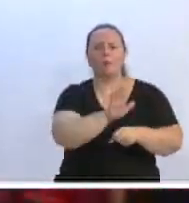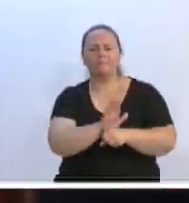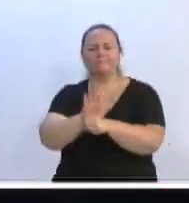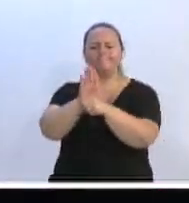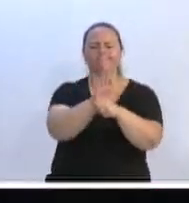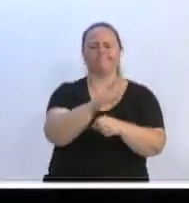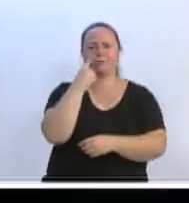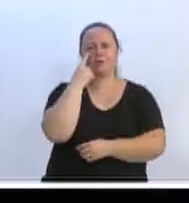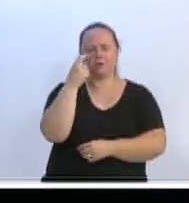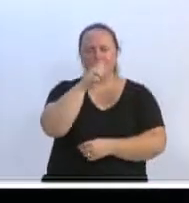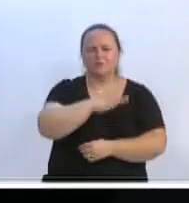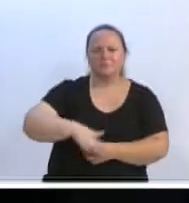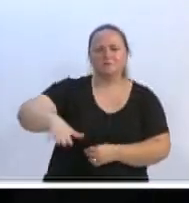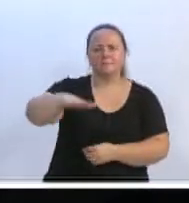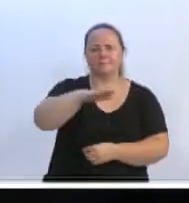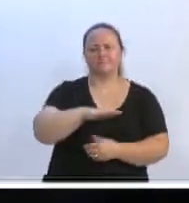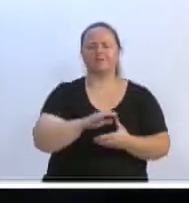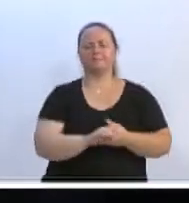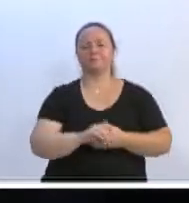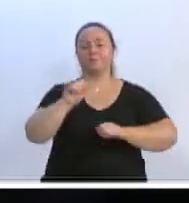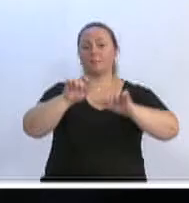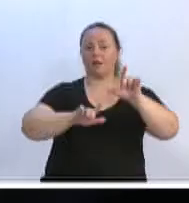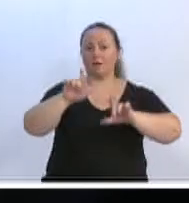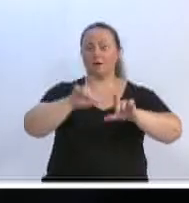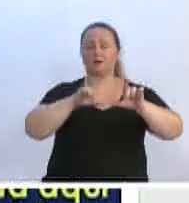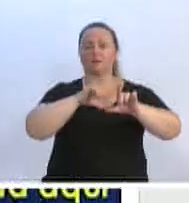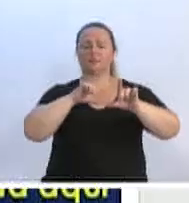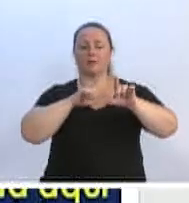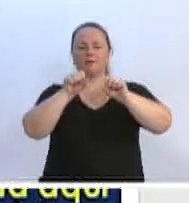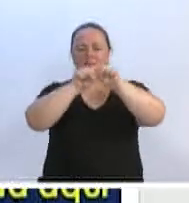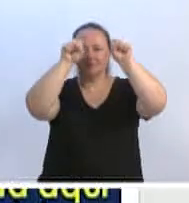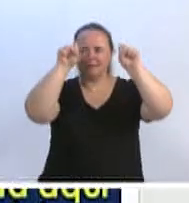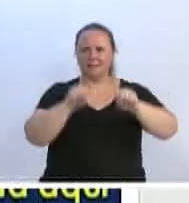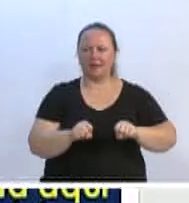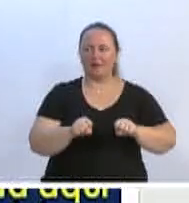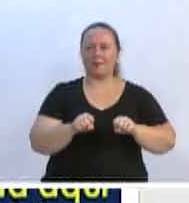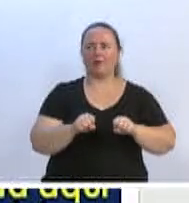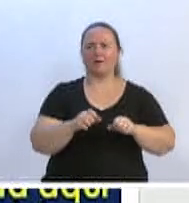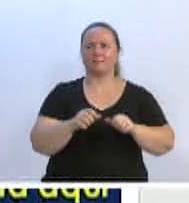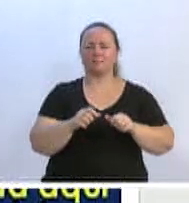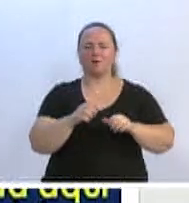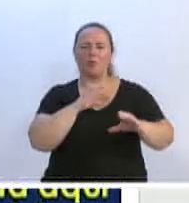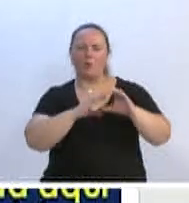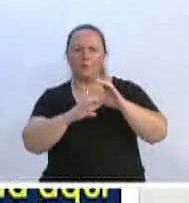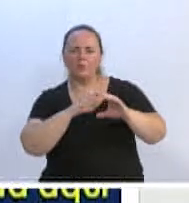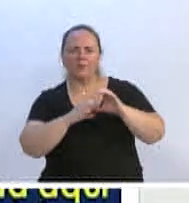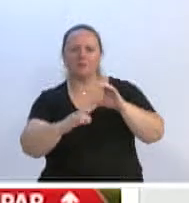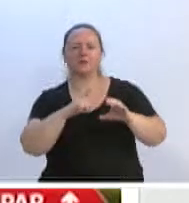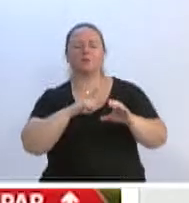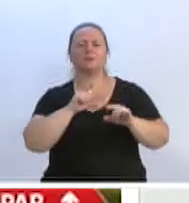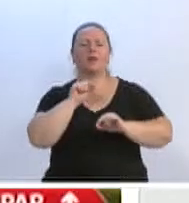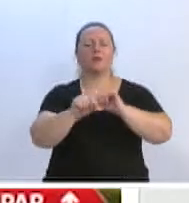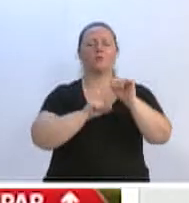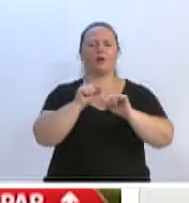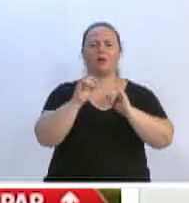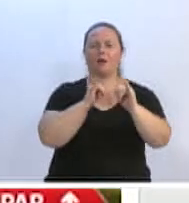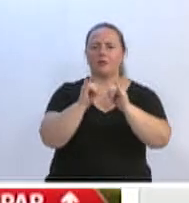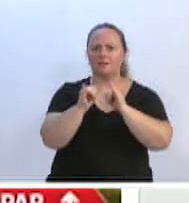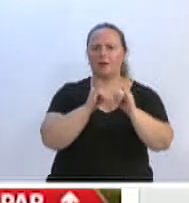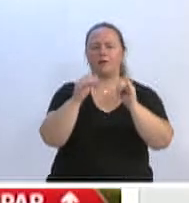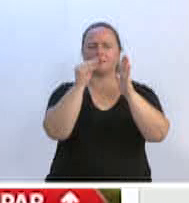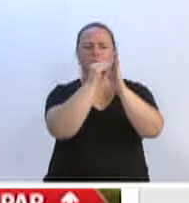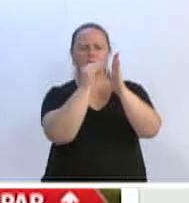A TV Web Manaim, que compõe o sistema de comunicação, transmite via internet, além de conteúdos